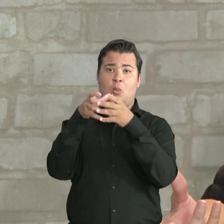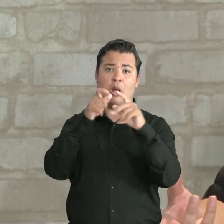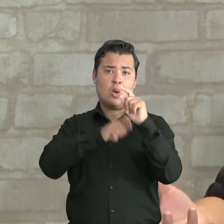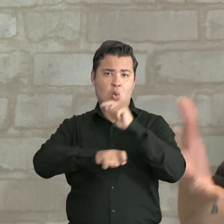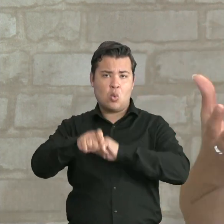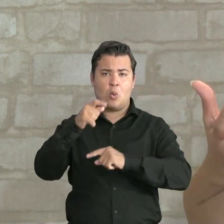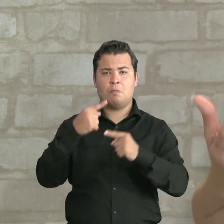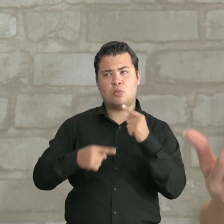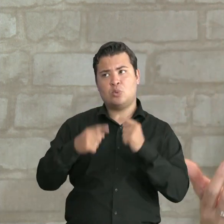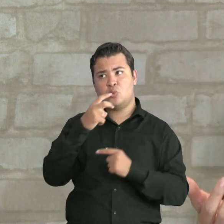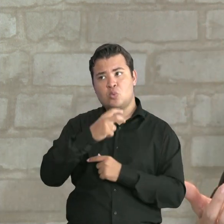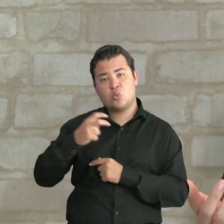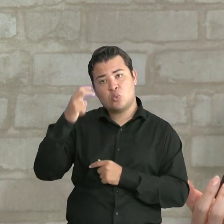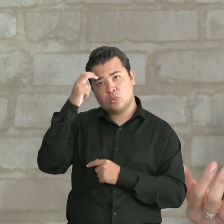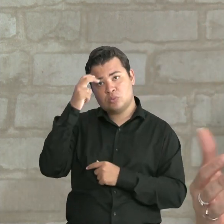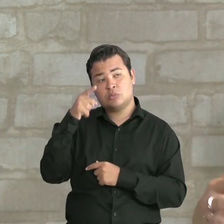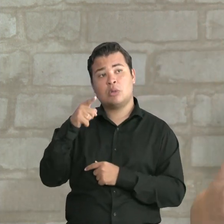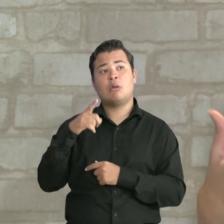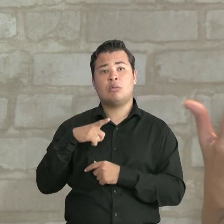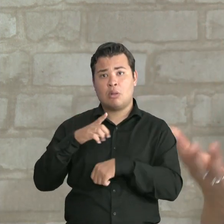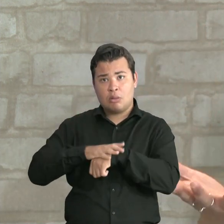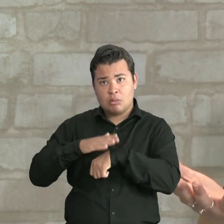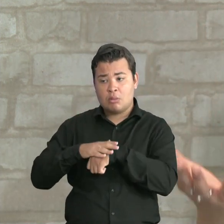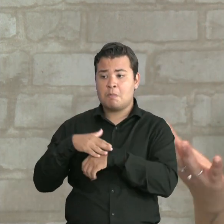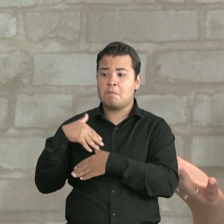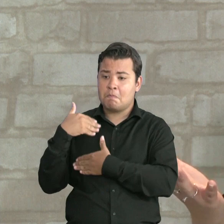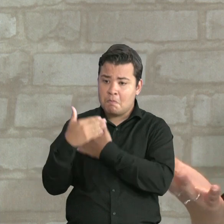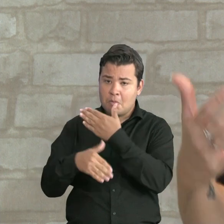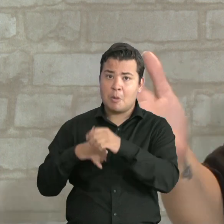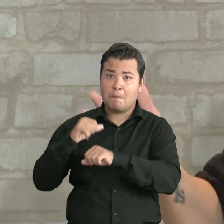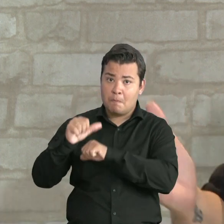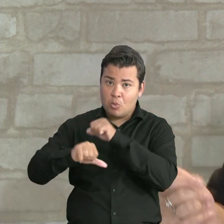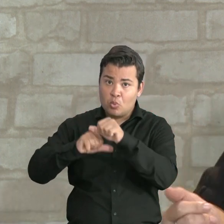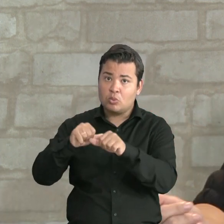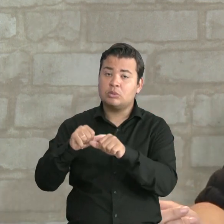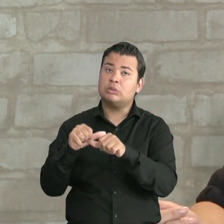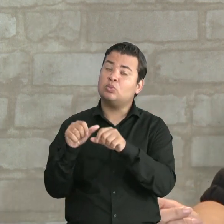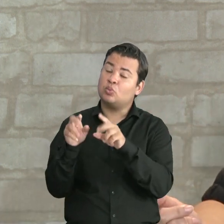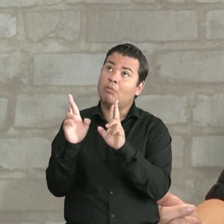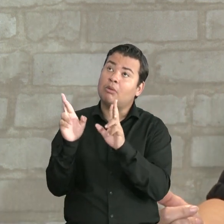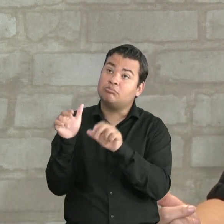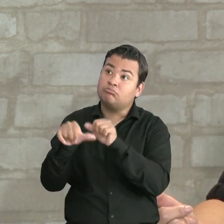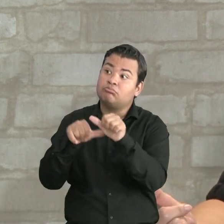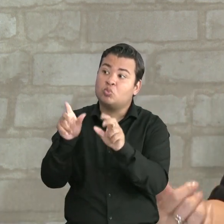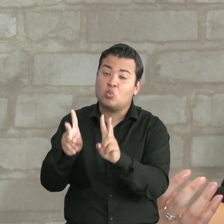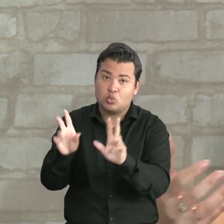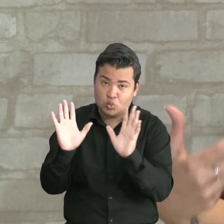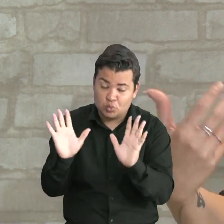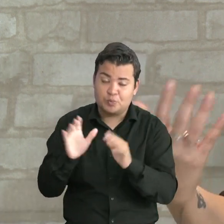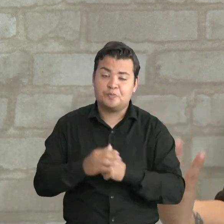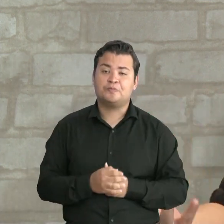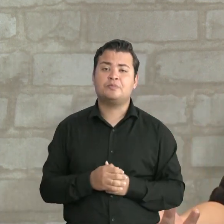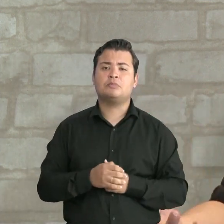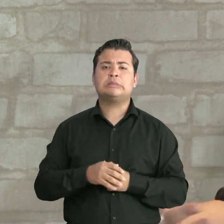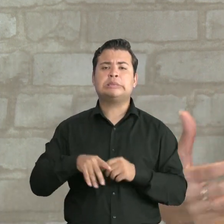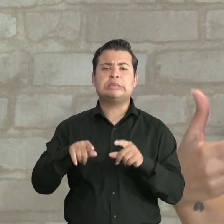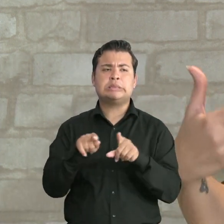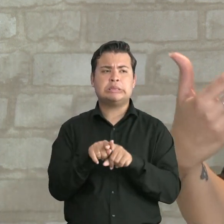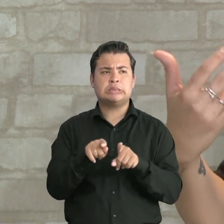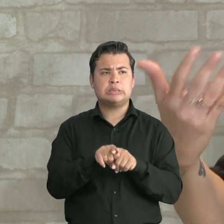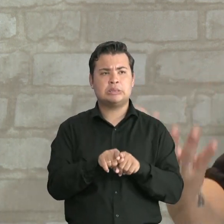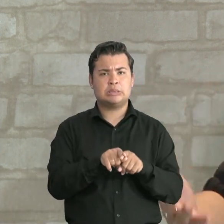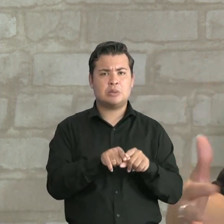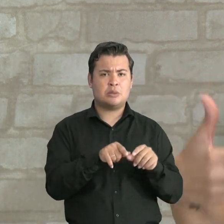cultural, e que vem mudando nos últimos anos, né? A gente espera também que continue mudando, e também a partir de um apagamento de